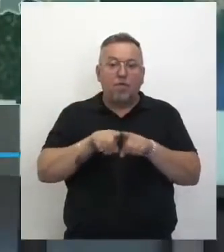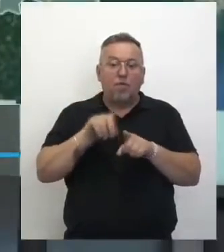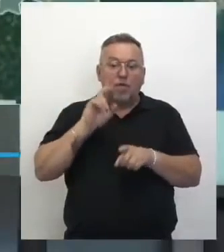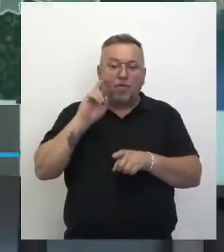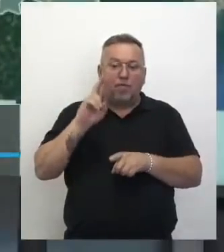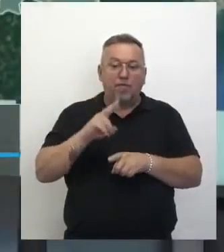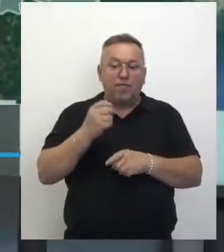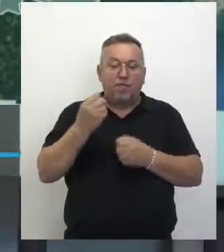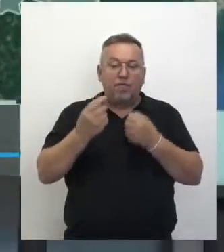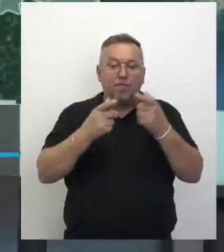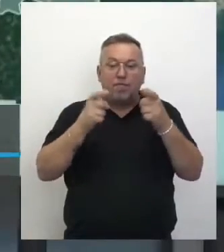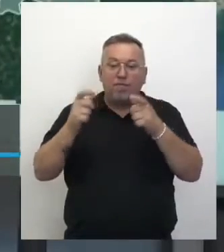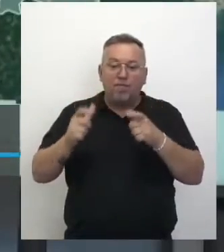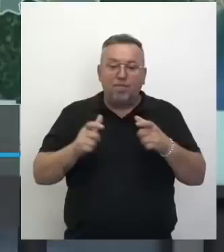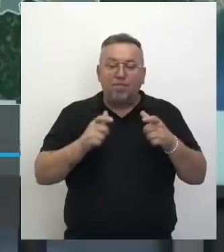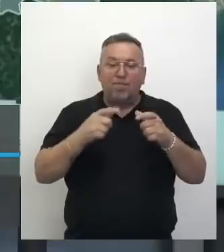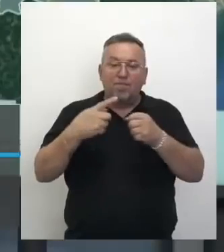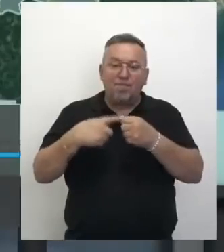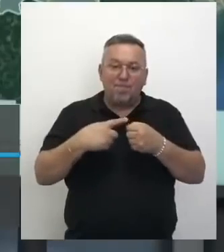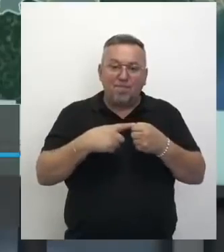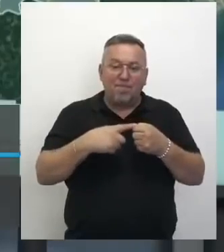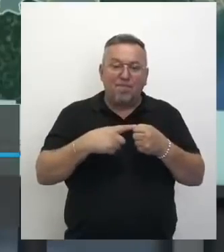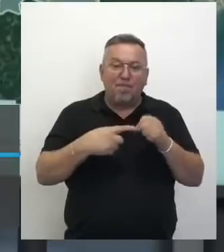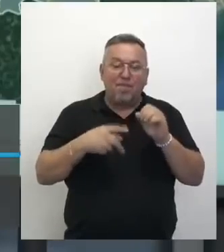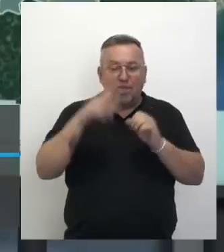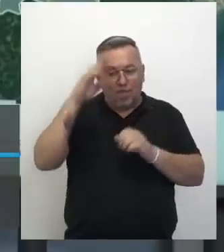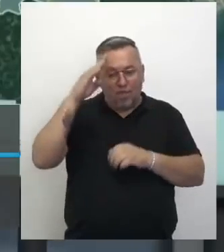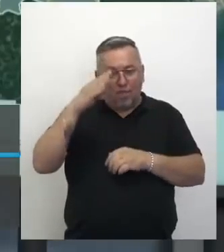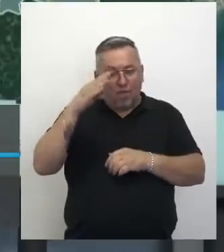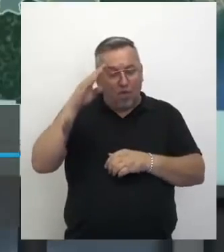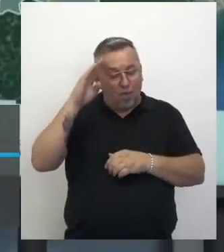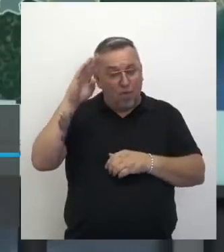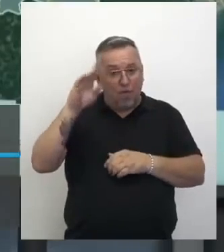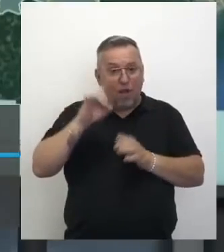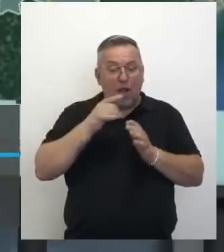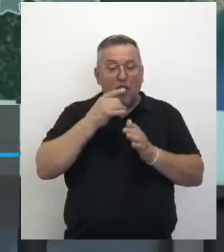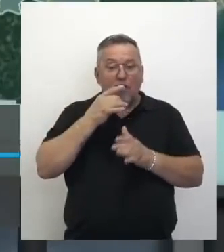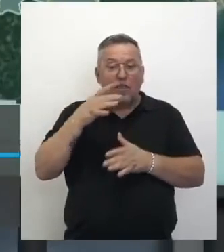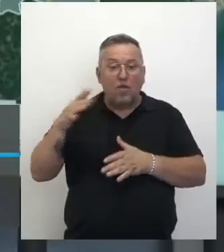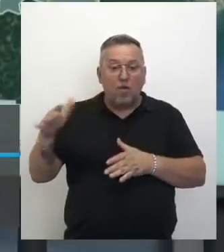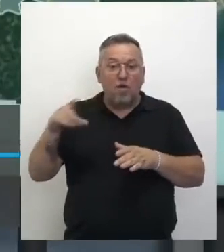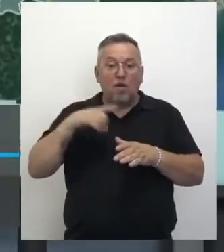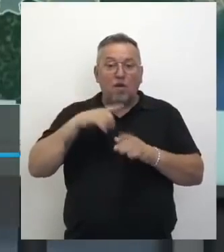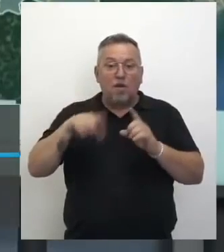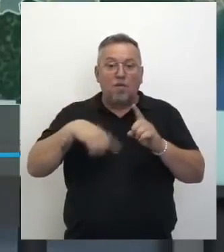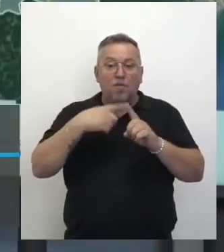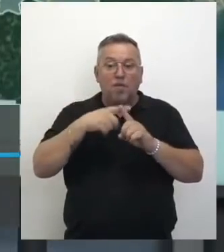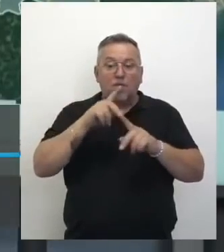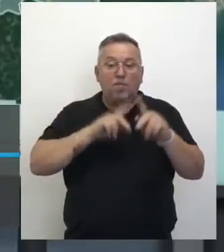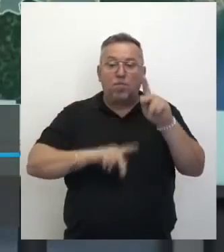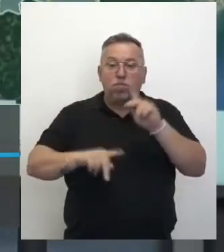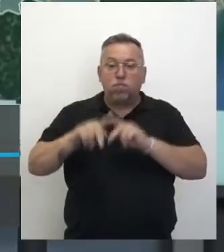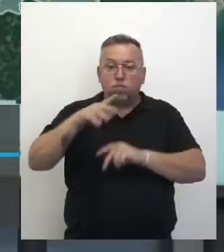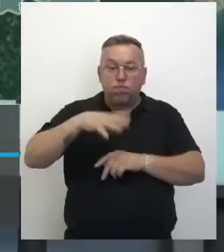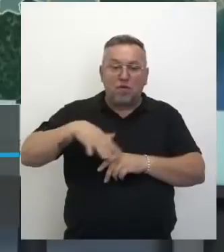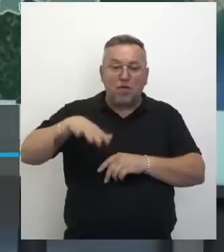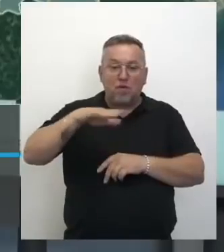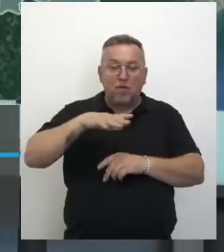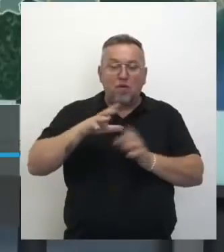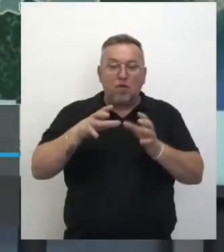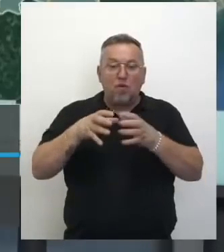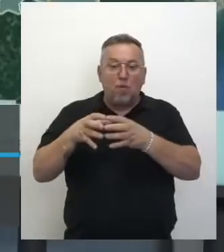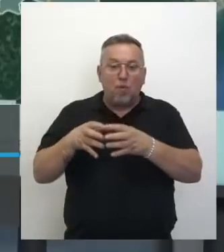algumas cidades, principalmente as litorâneas, né, que tem lá o maior contingente populacional, né, de